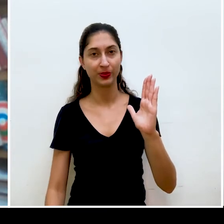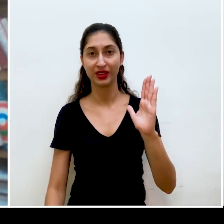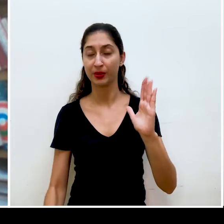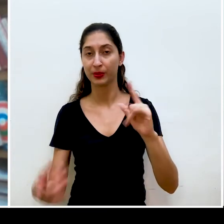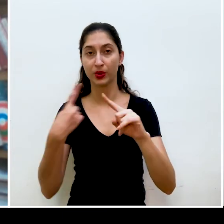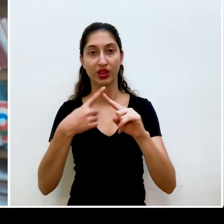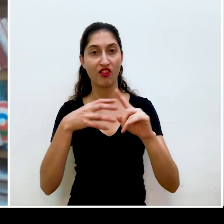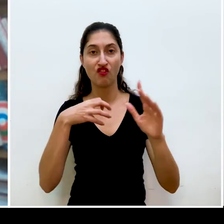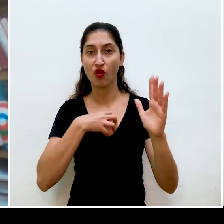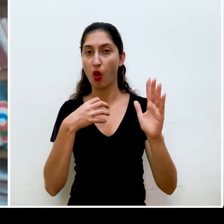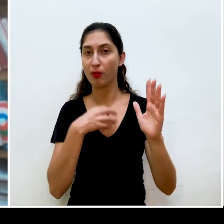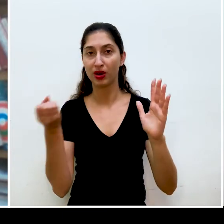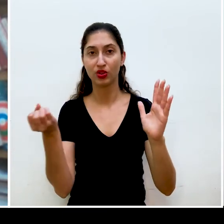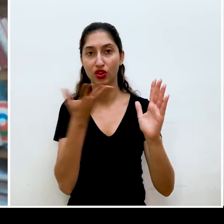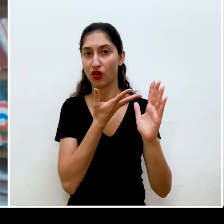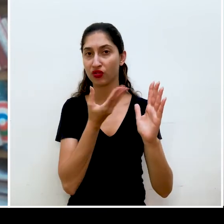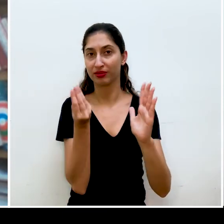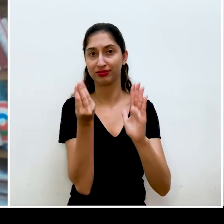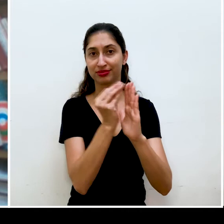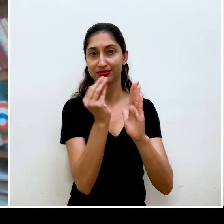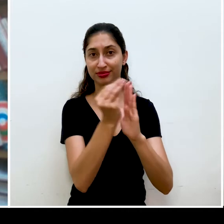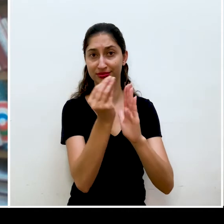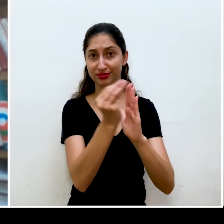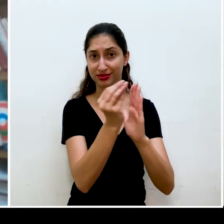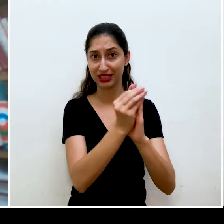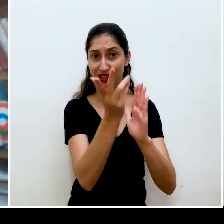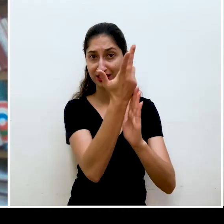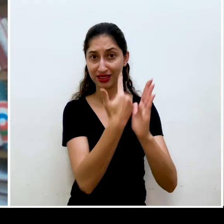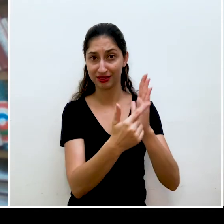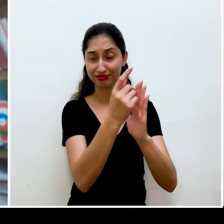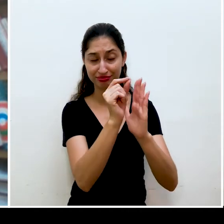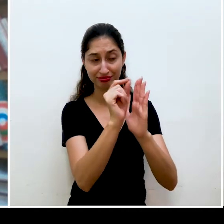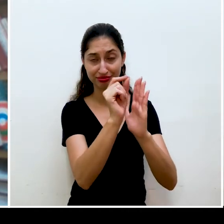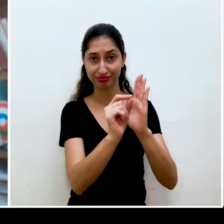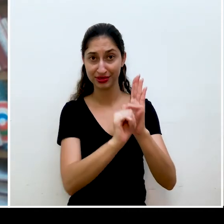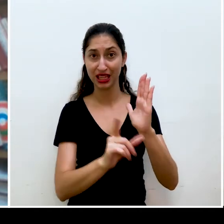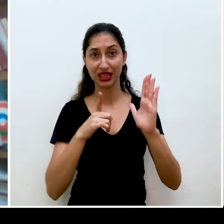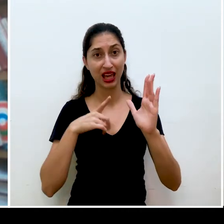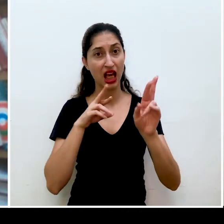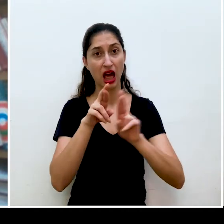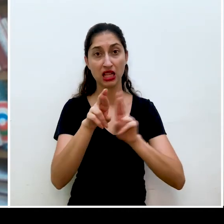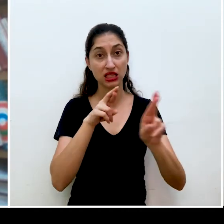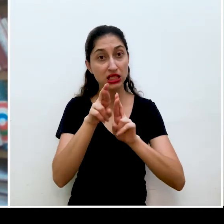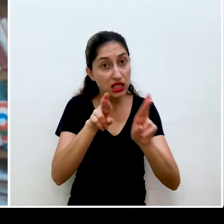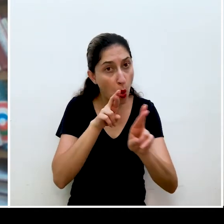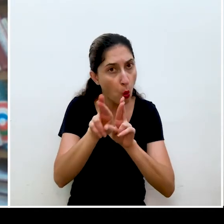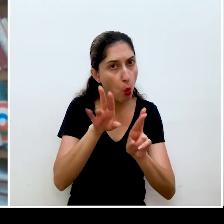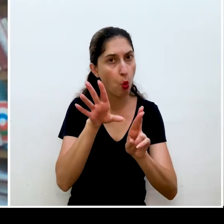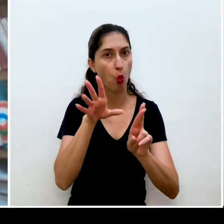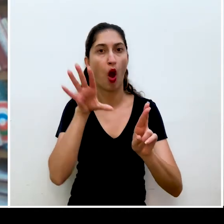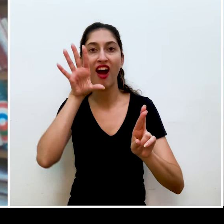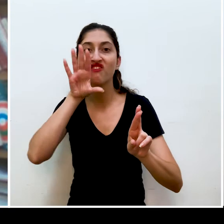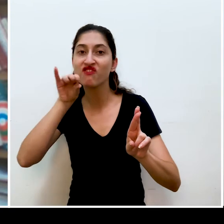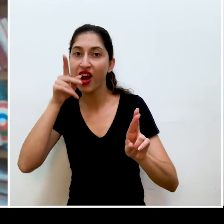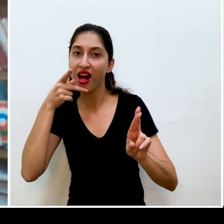uma nova forma de me expressar. É uma forma de representação que tem relações com a oralidade, mas não é oral.